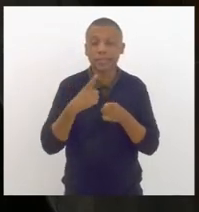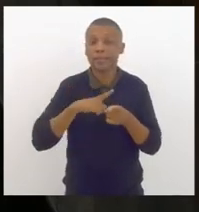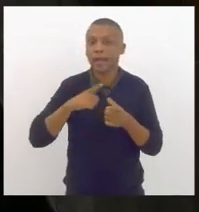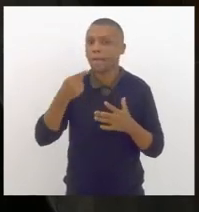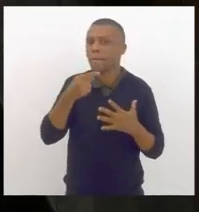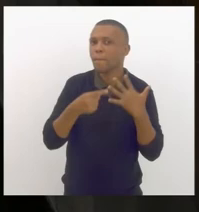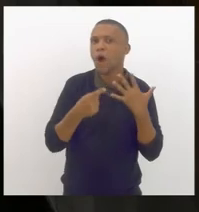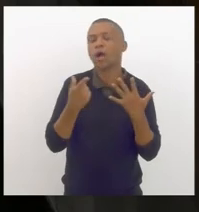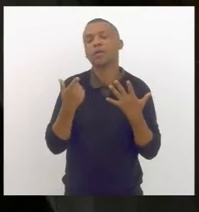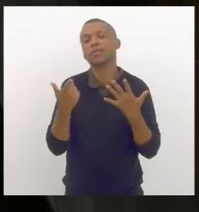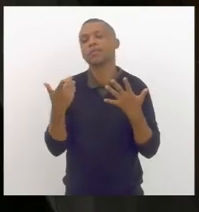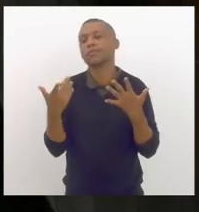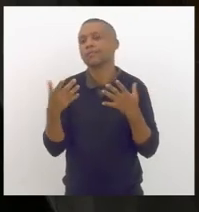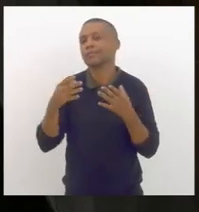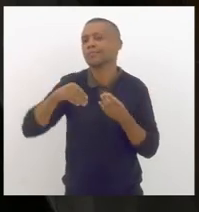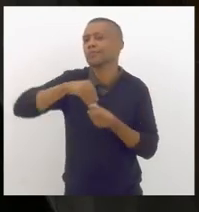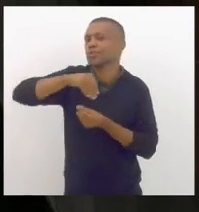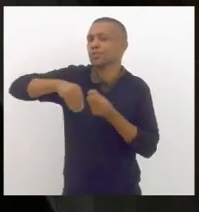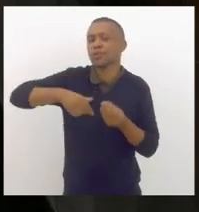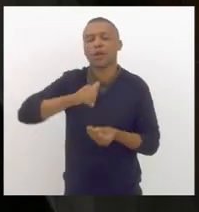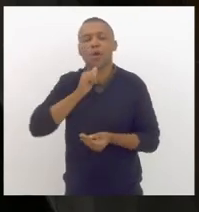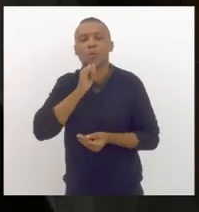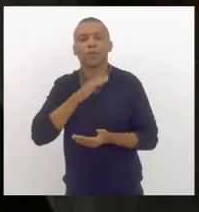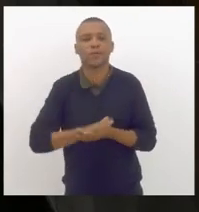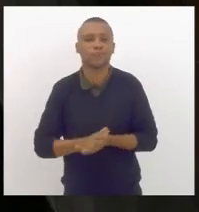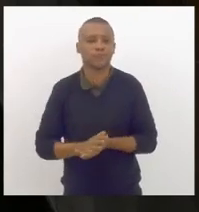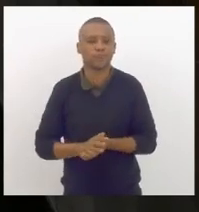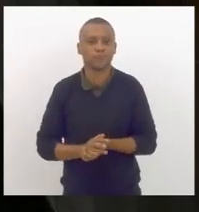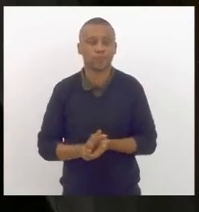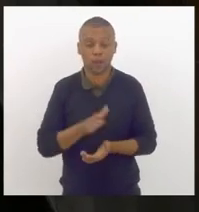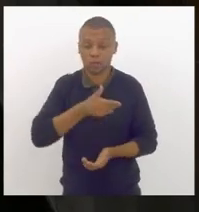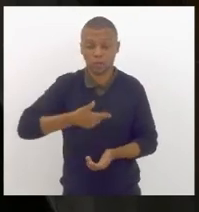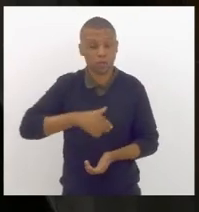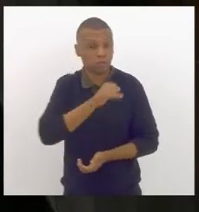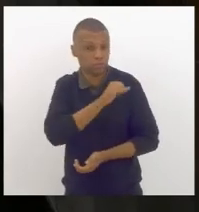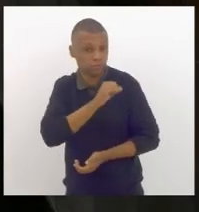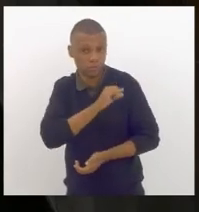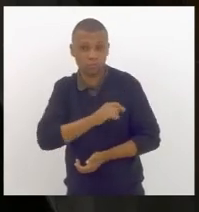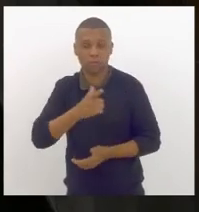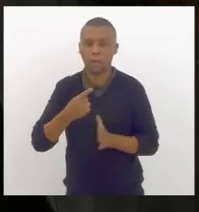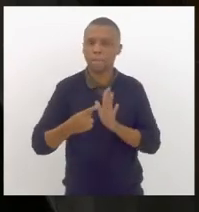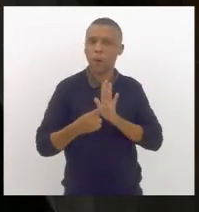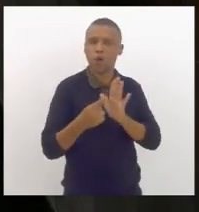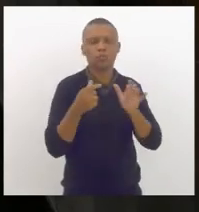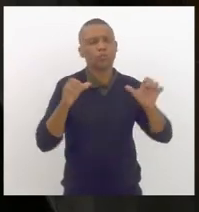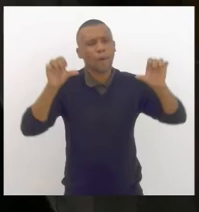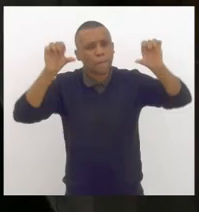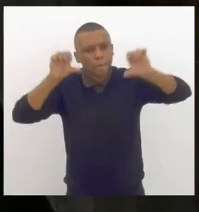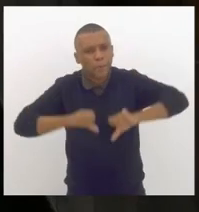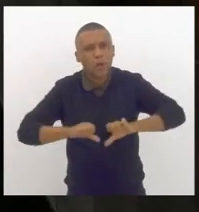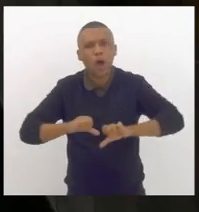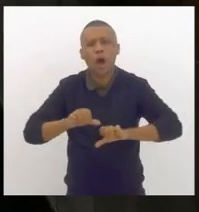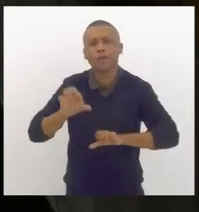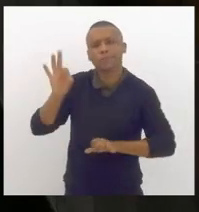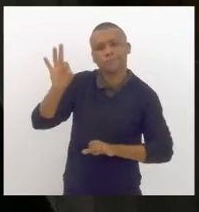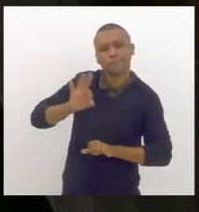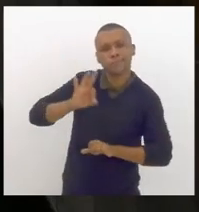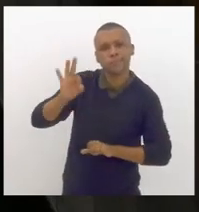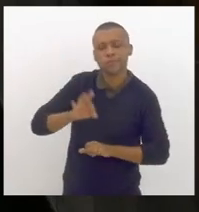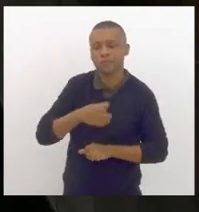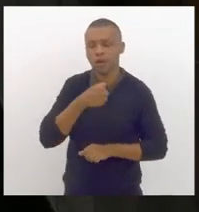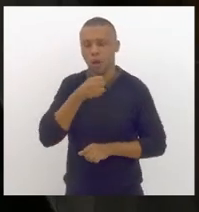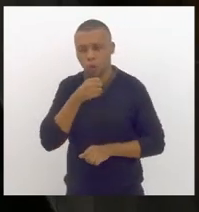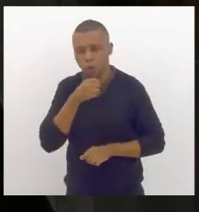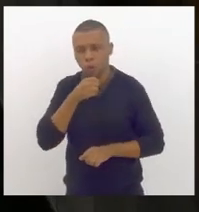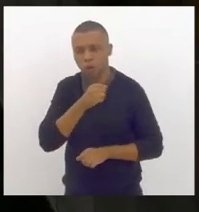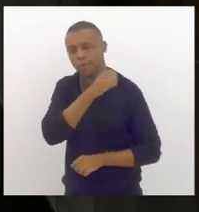aí. Por exemplo, o Rio de Janeiro ostenta alguns dos piores indicadores de tuberculose, tanto